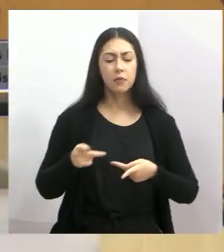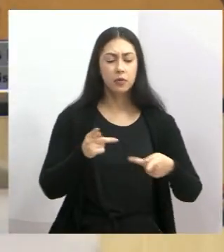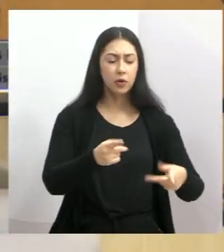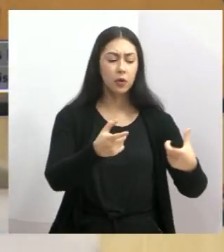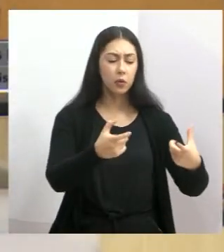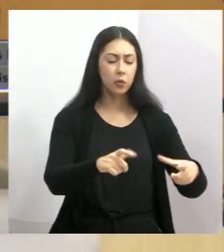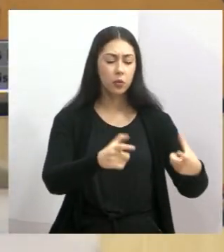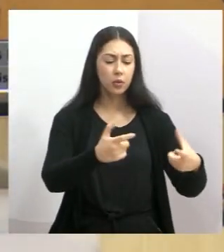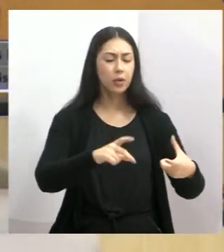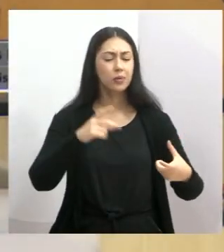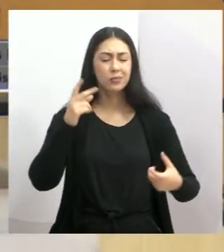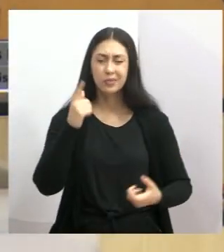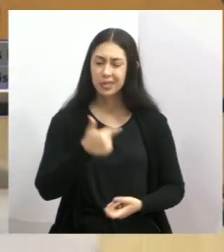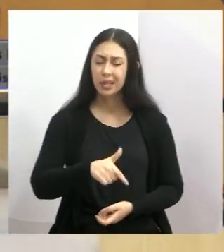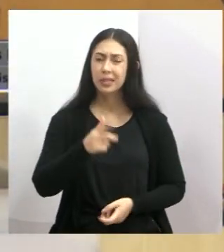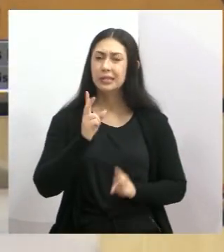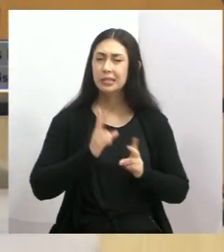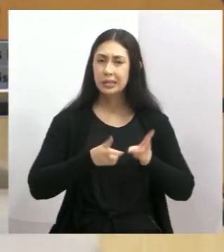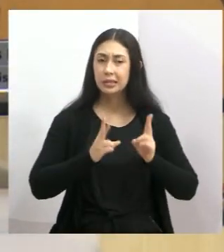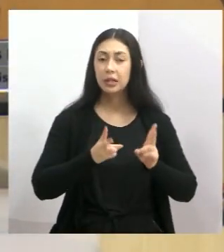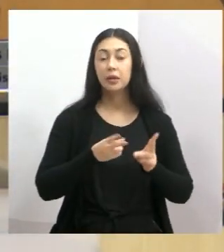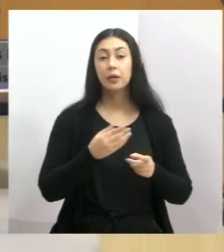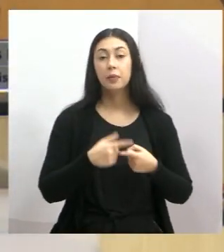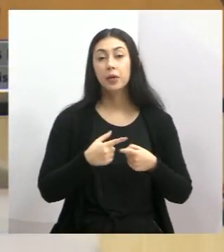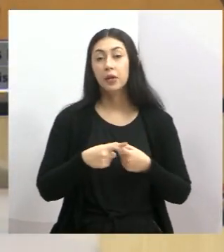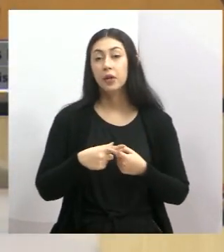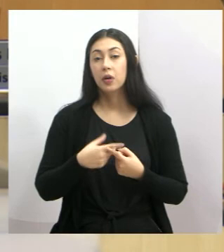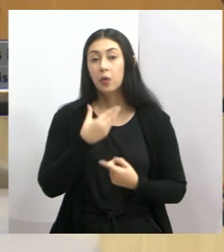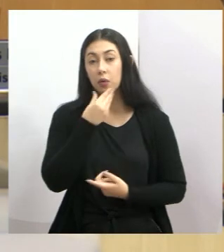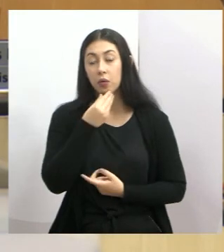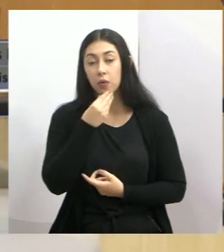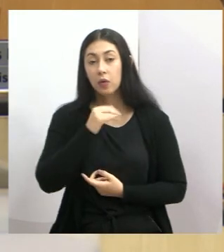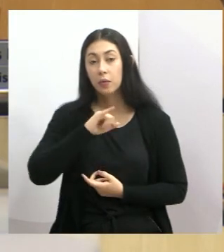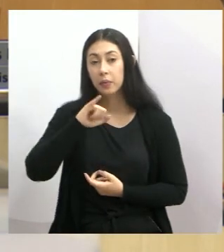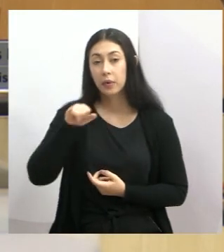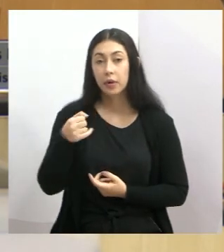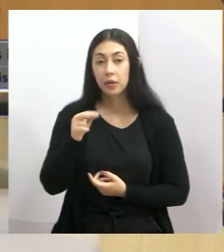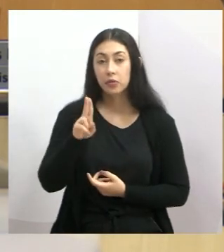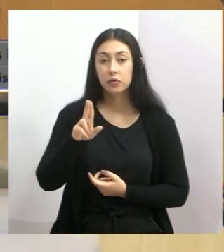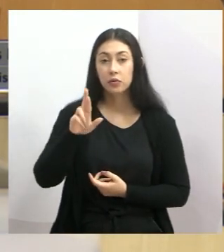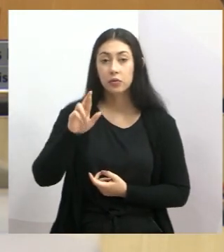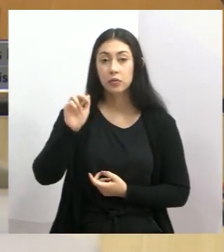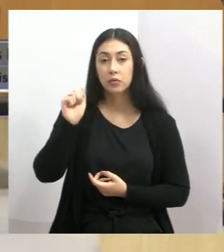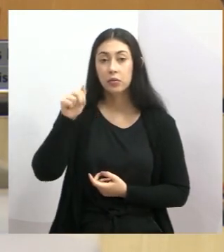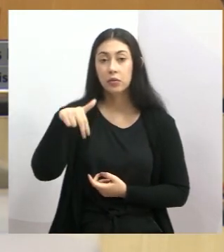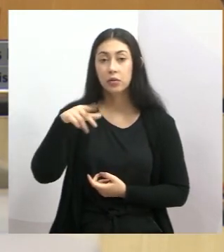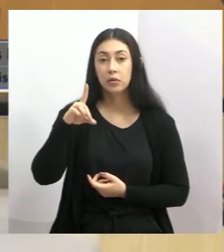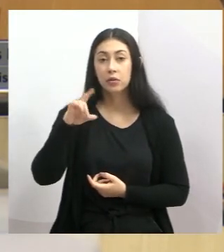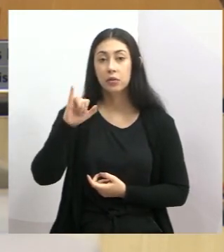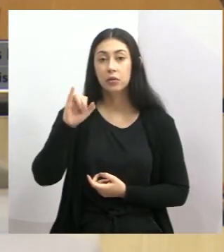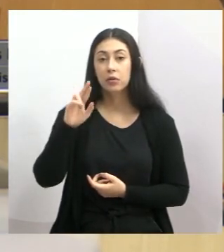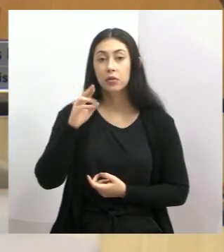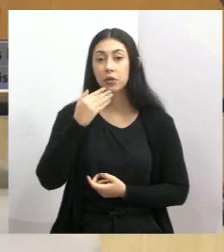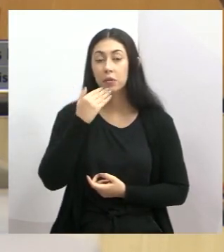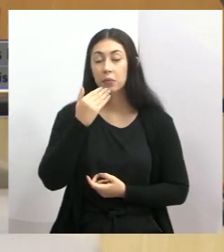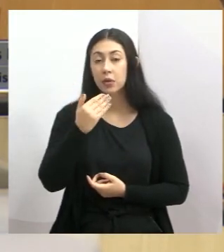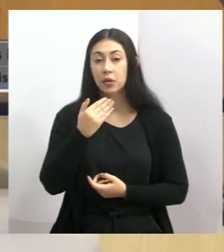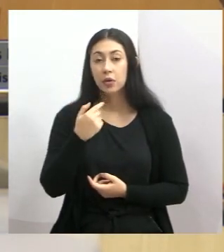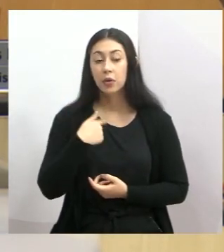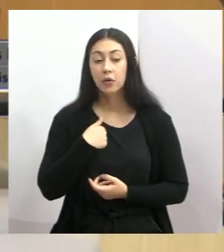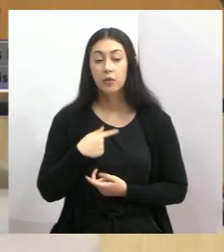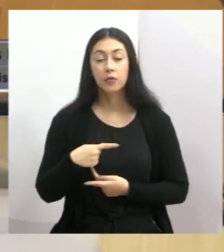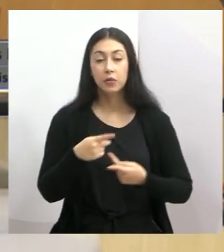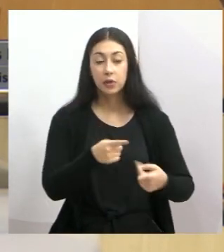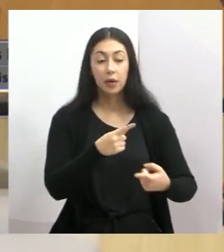local por várias vezes a pedido de morador senhor Jurandir que relatou que a proteção do guardirreio